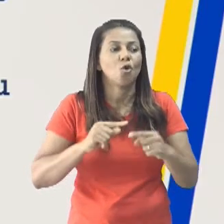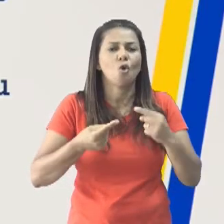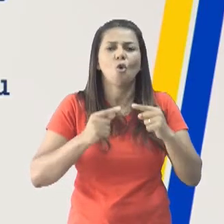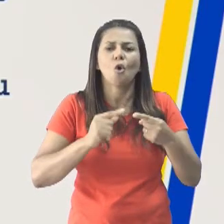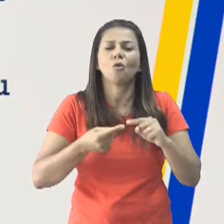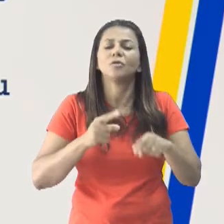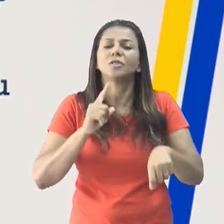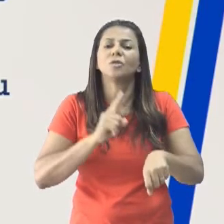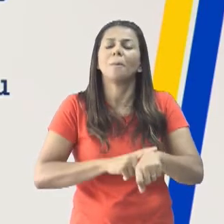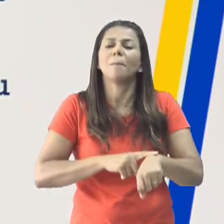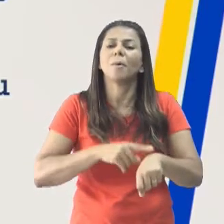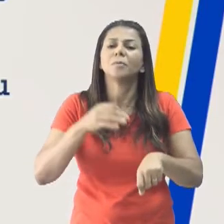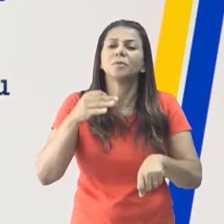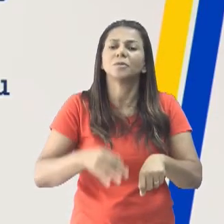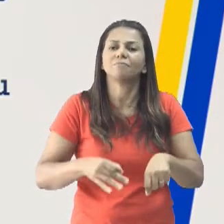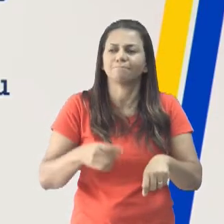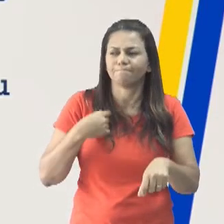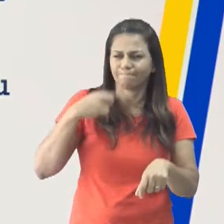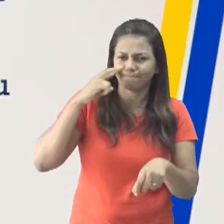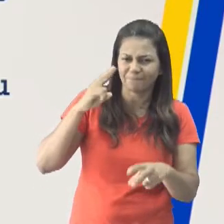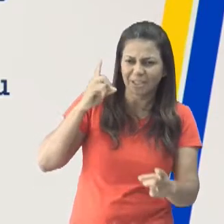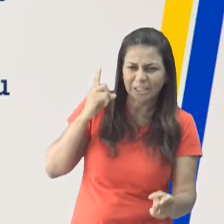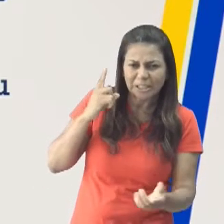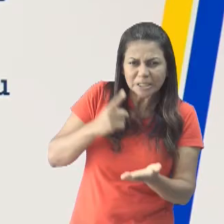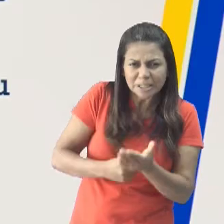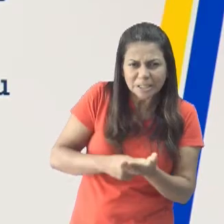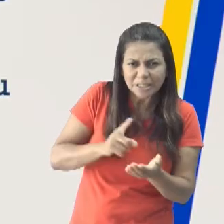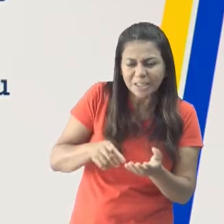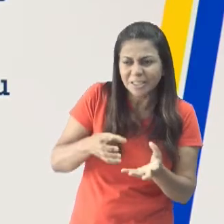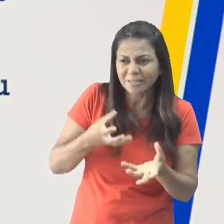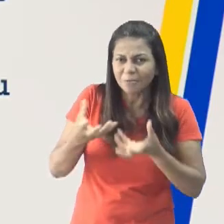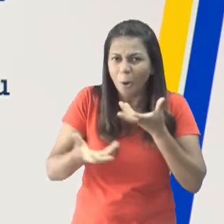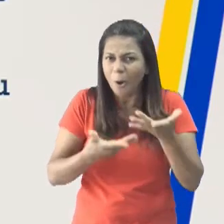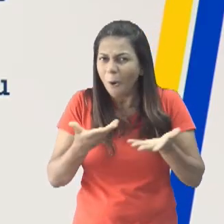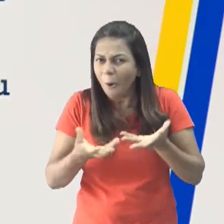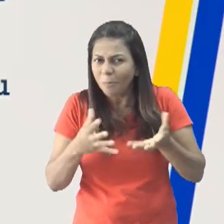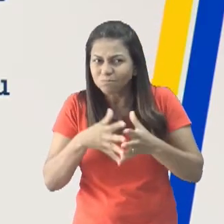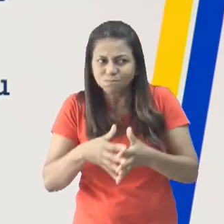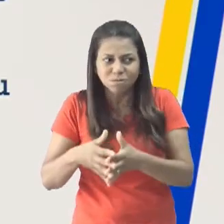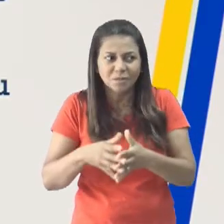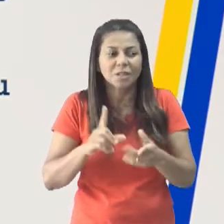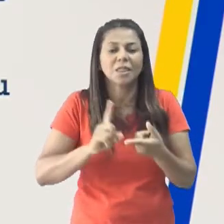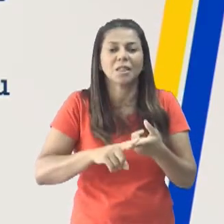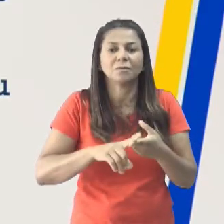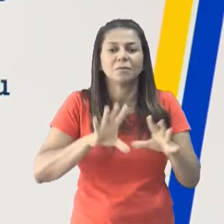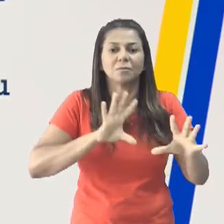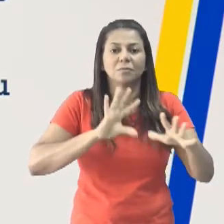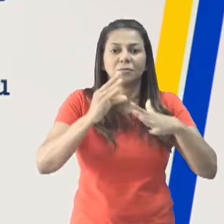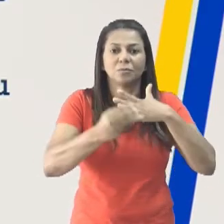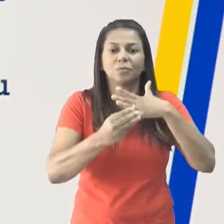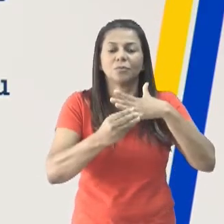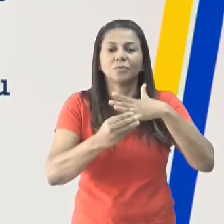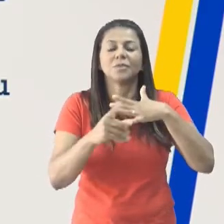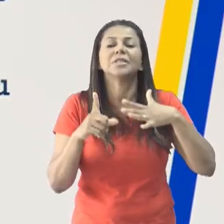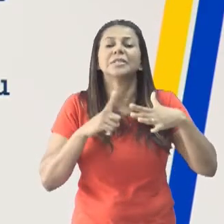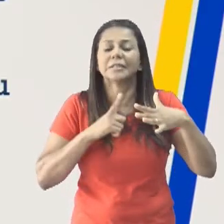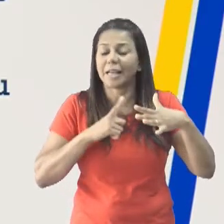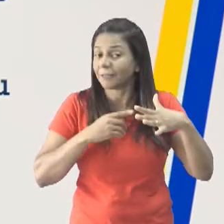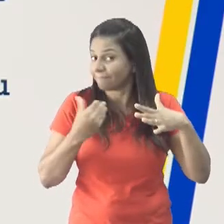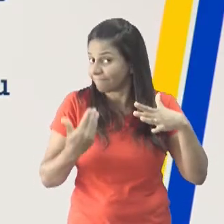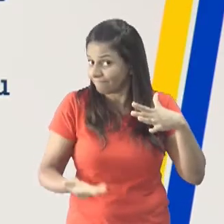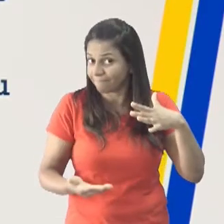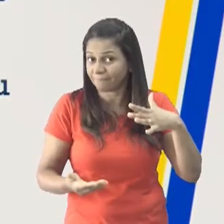em que surgem as peripécias da ação dramática. Vai ter também um desenlace, vai ter também